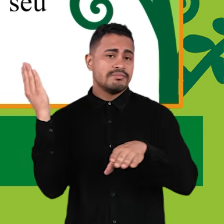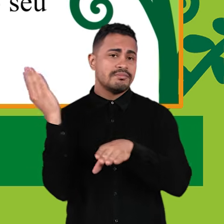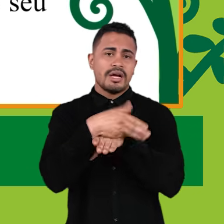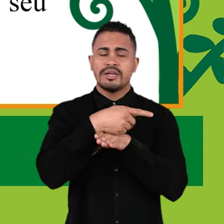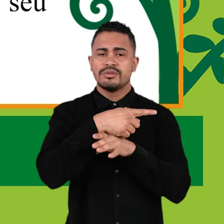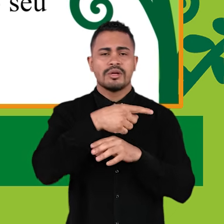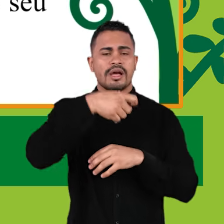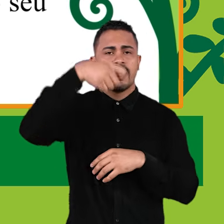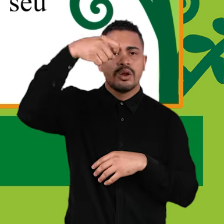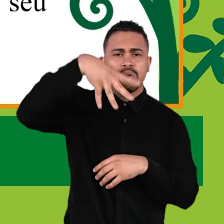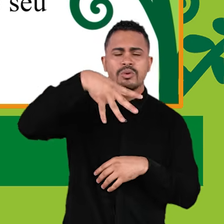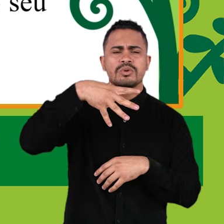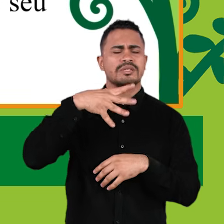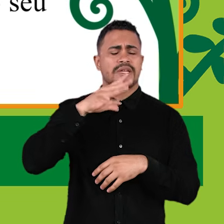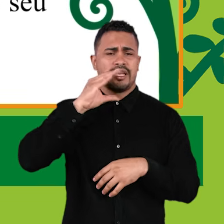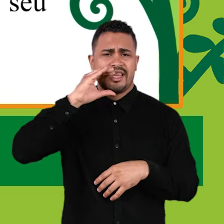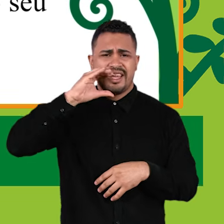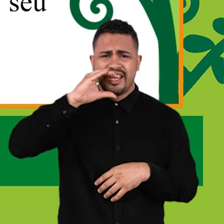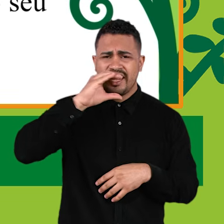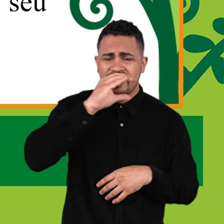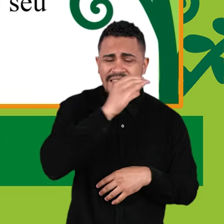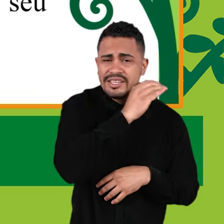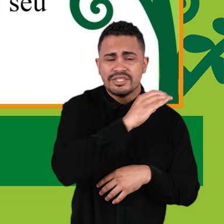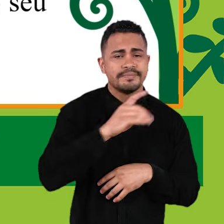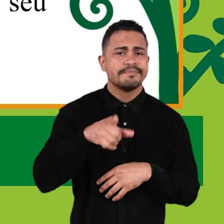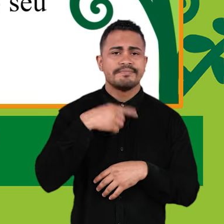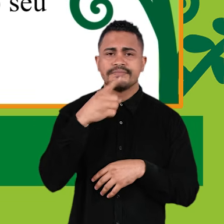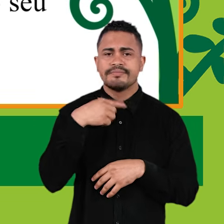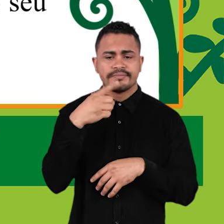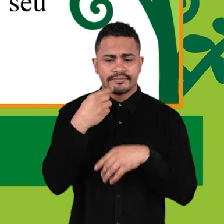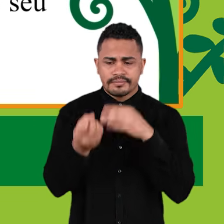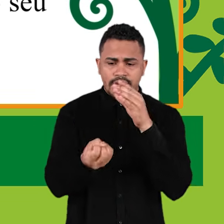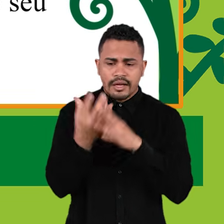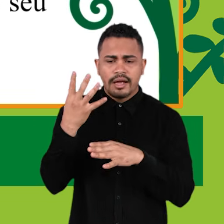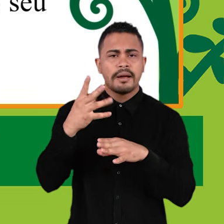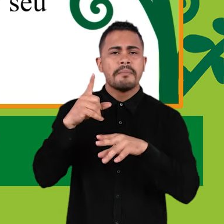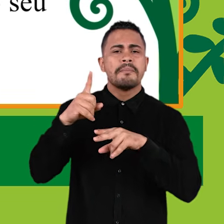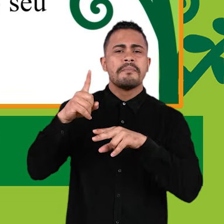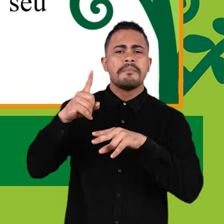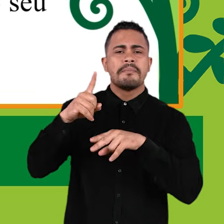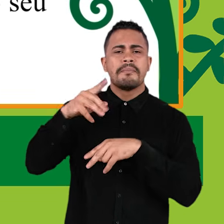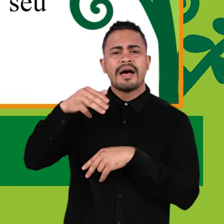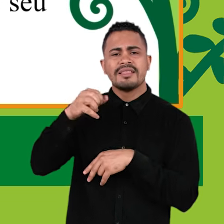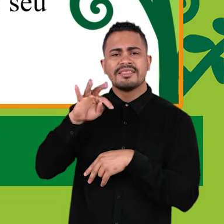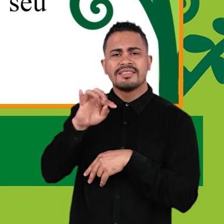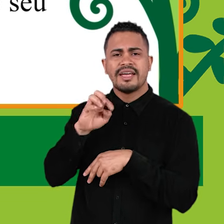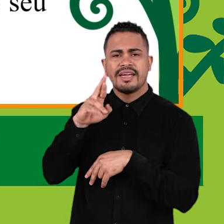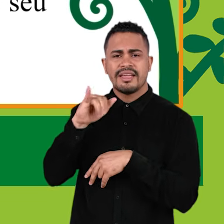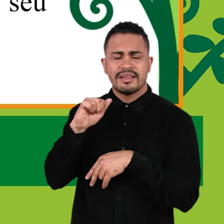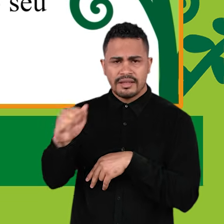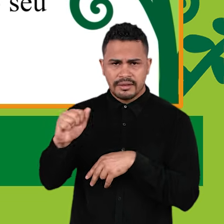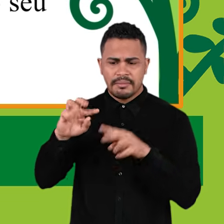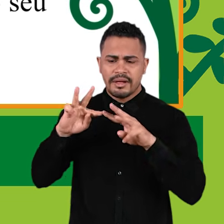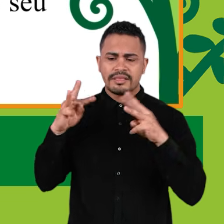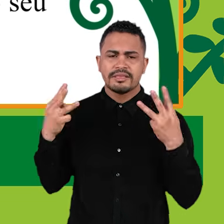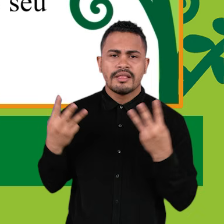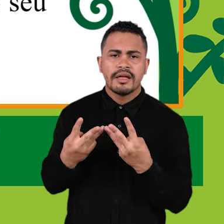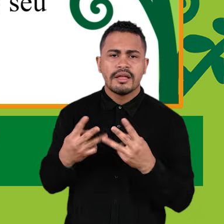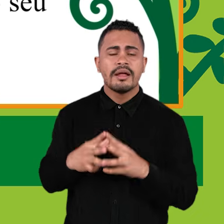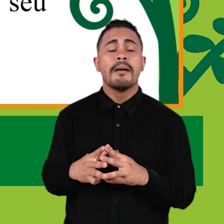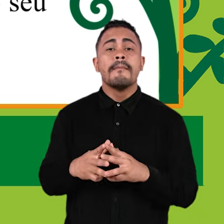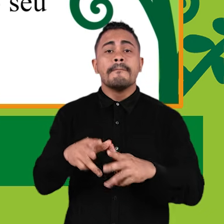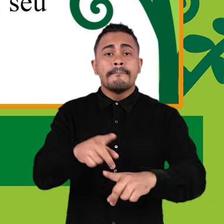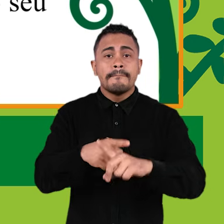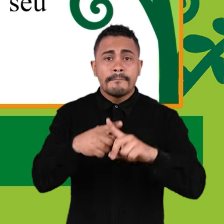luz, a temperaturas altíssimas, você não consegue formar nem a matéria. Mas com o passar dos milhões de anos, você